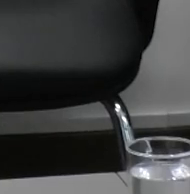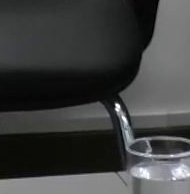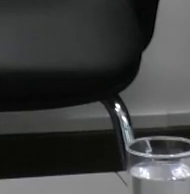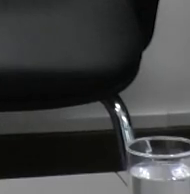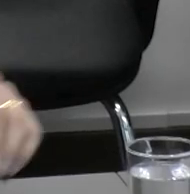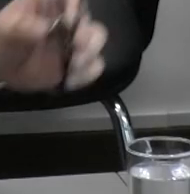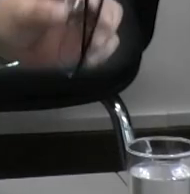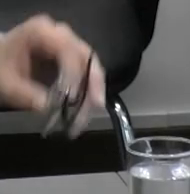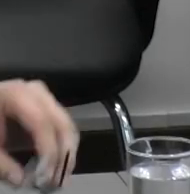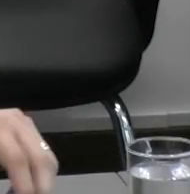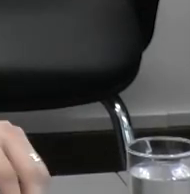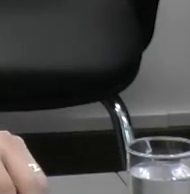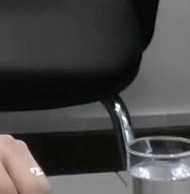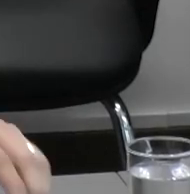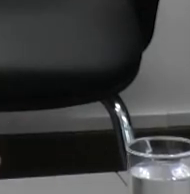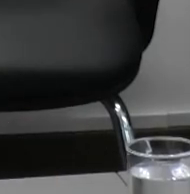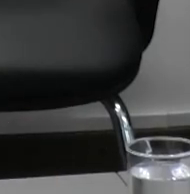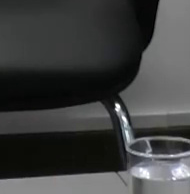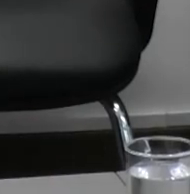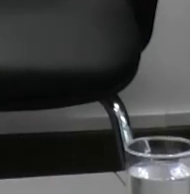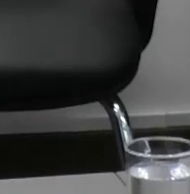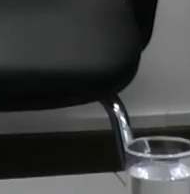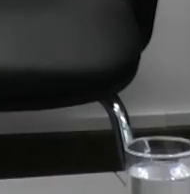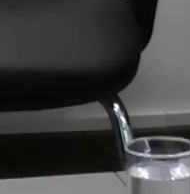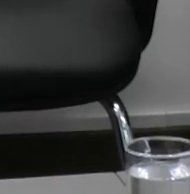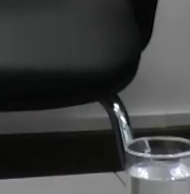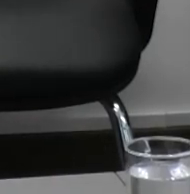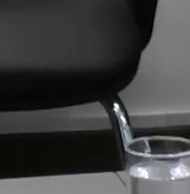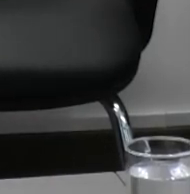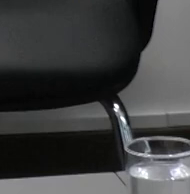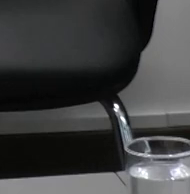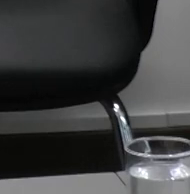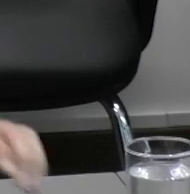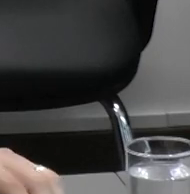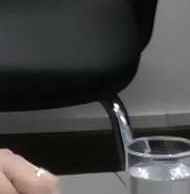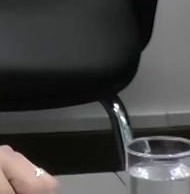Valdo Ceasa, meu companheiro da comissão da CPI